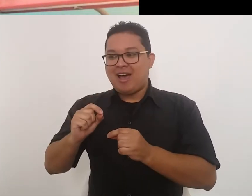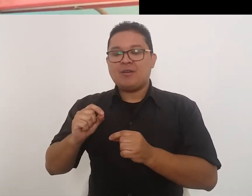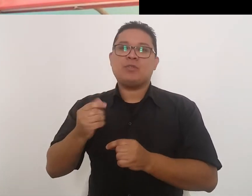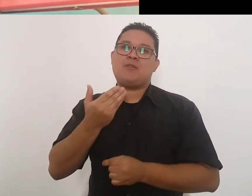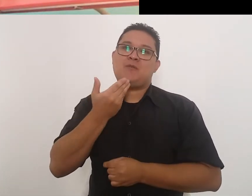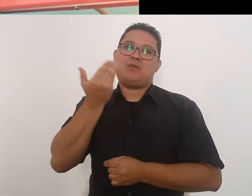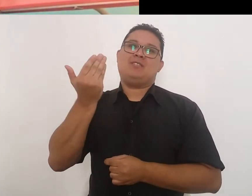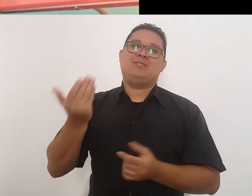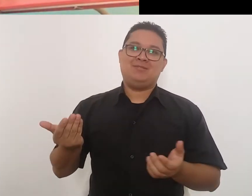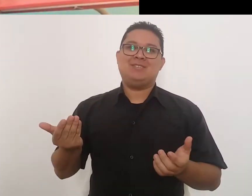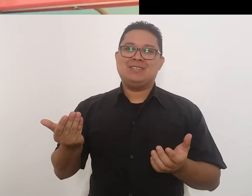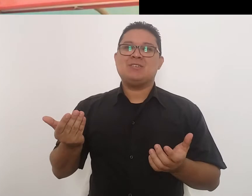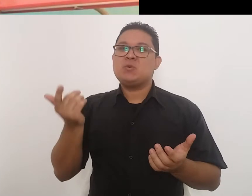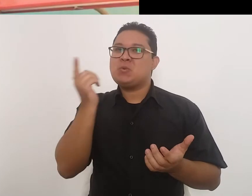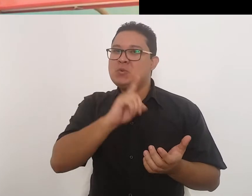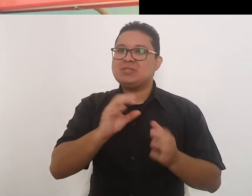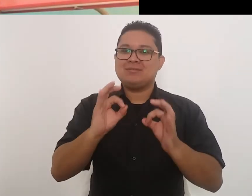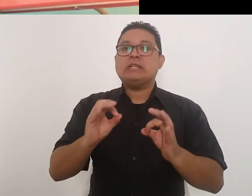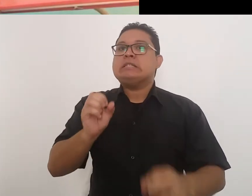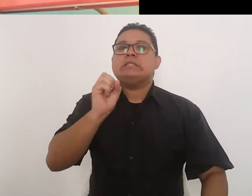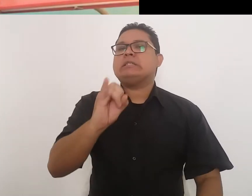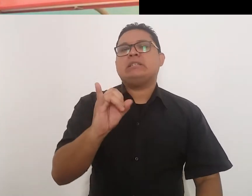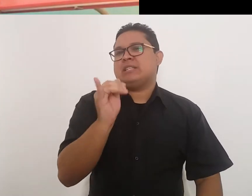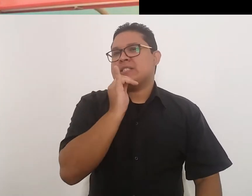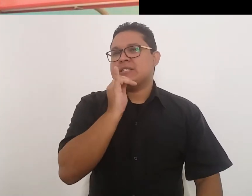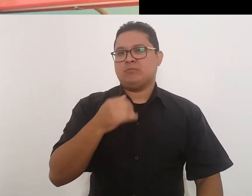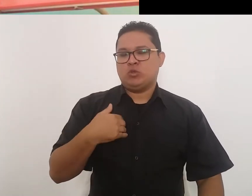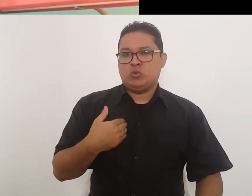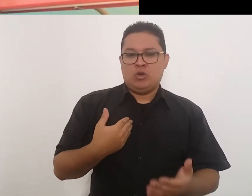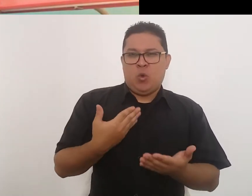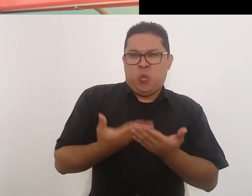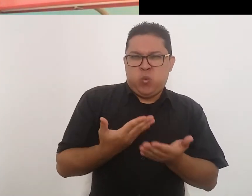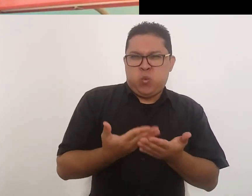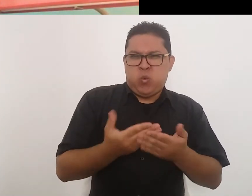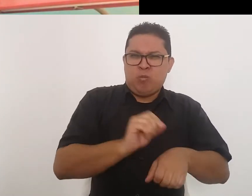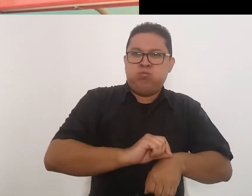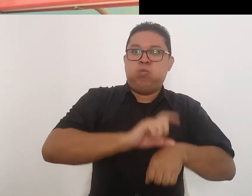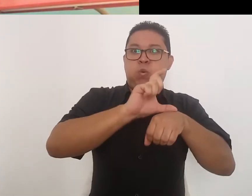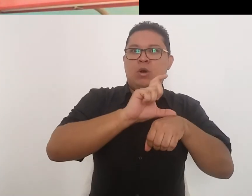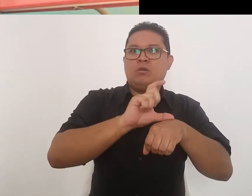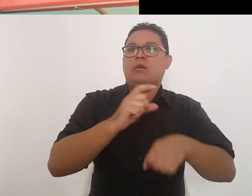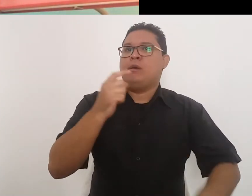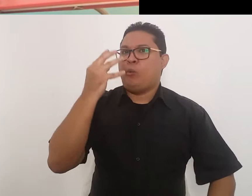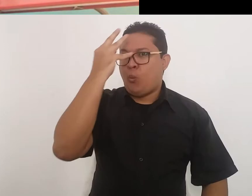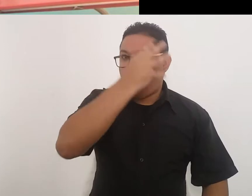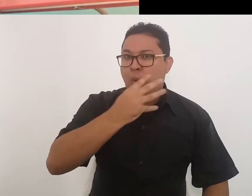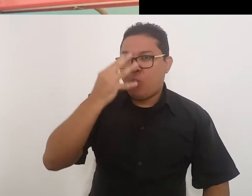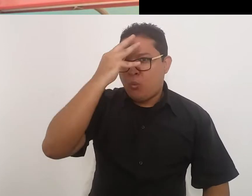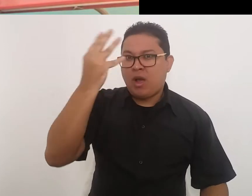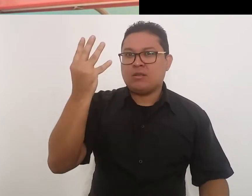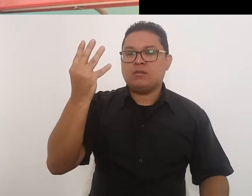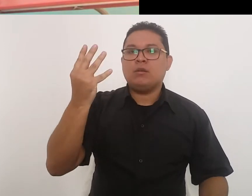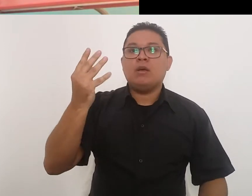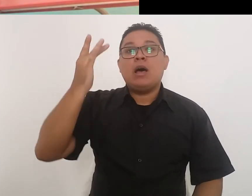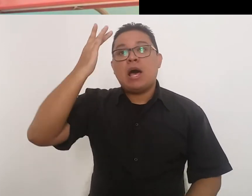Às vezes, quando nós estudamos nesse processo de picos, 3 horas num dia, nada no outro, depois de um tempo a gente fica naquela sensação: